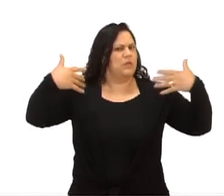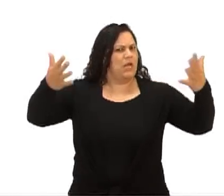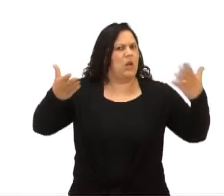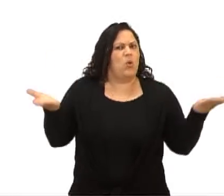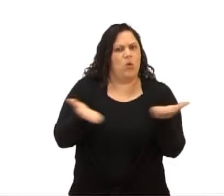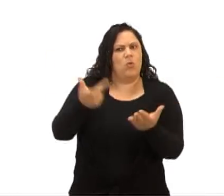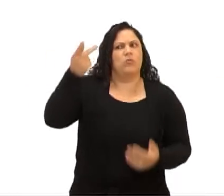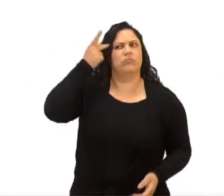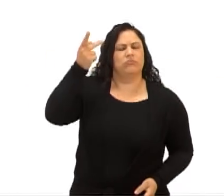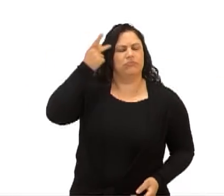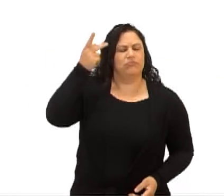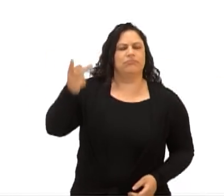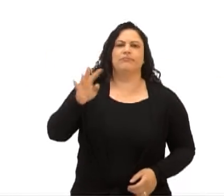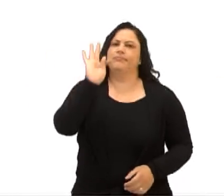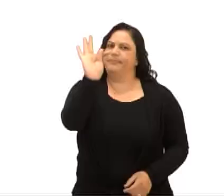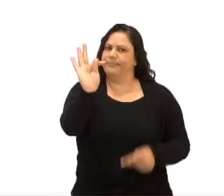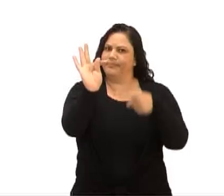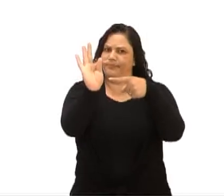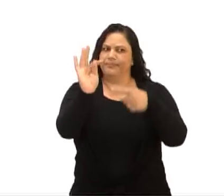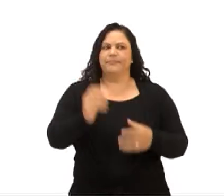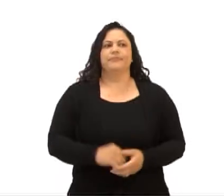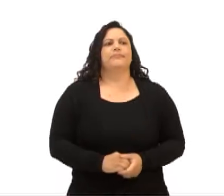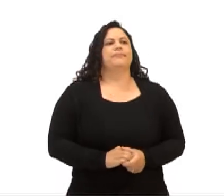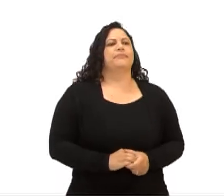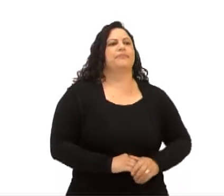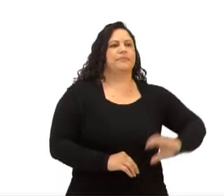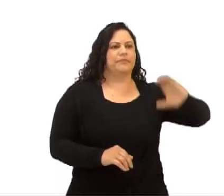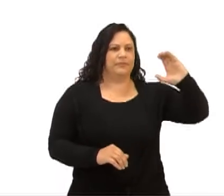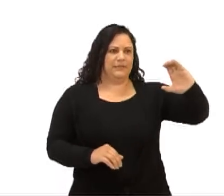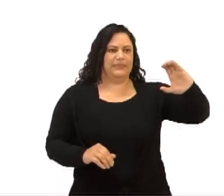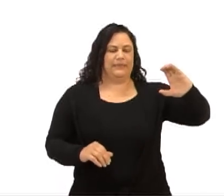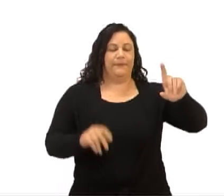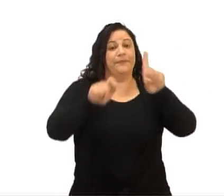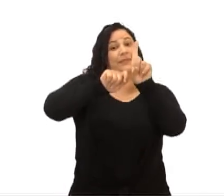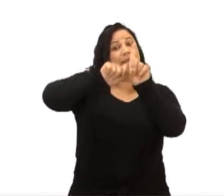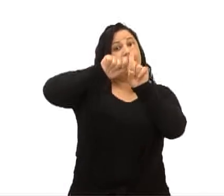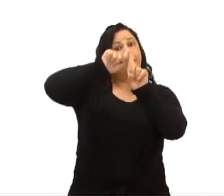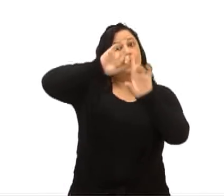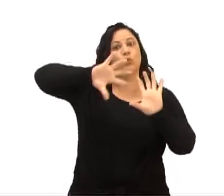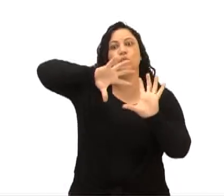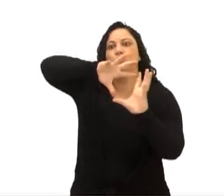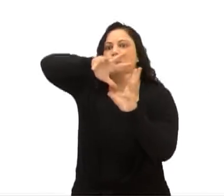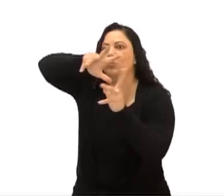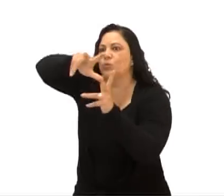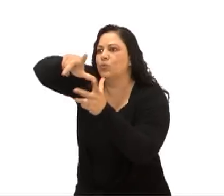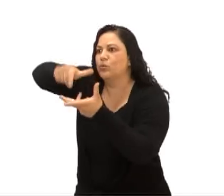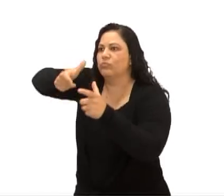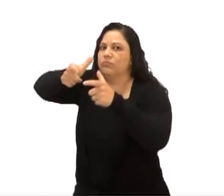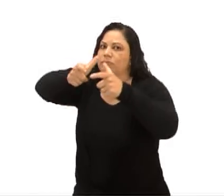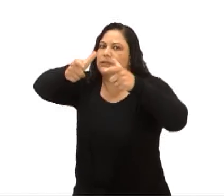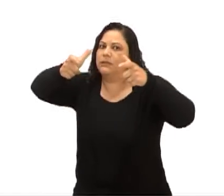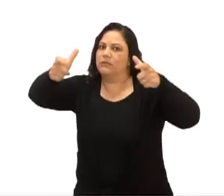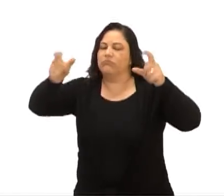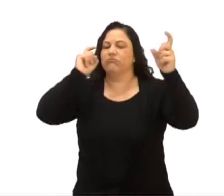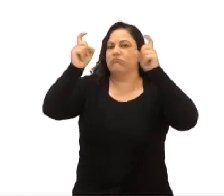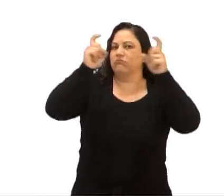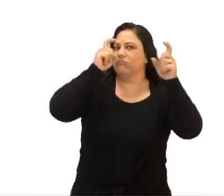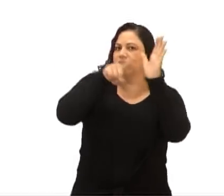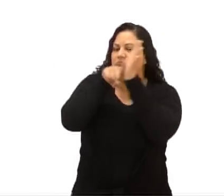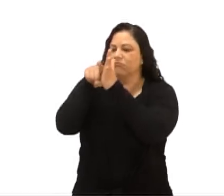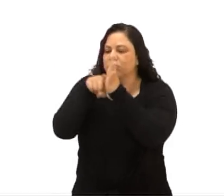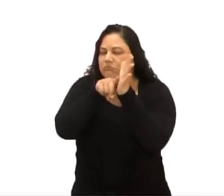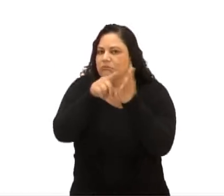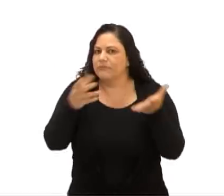tempo. A segunda, as temperaturas em todo o mundo estão cada vez maiores e vem causando preocupações entre os cientistas. Temperaturas do